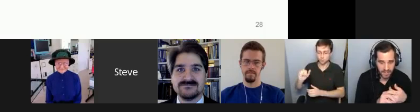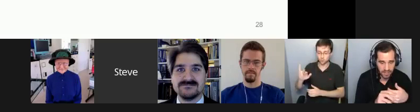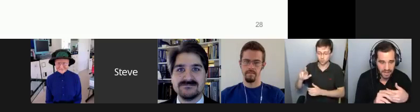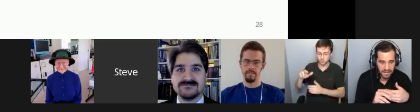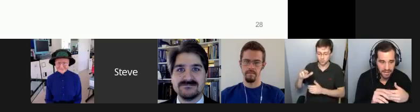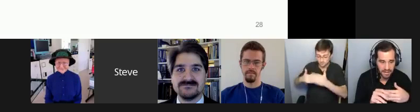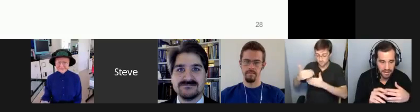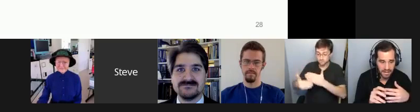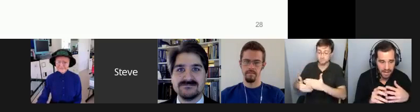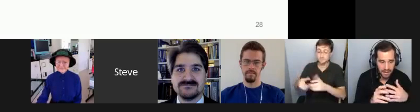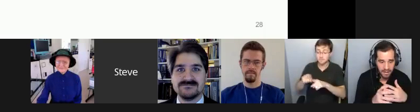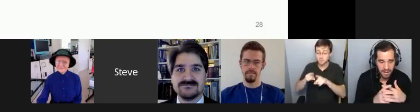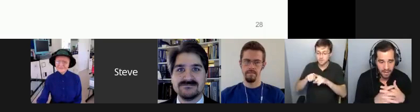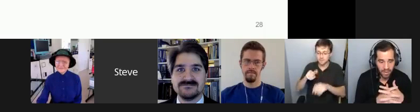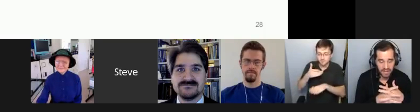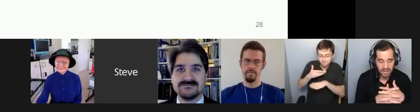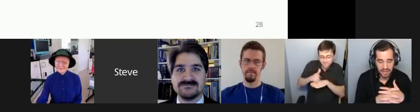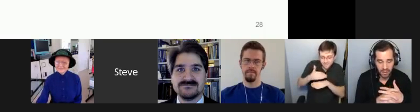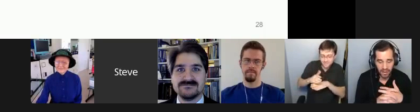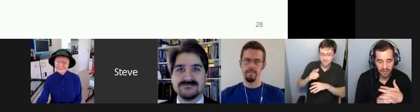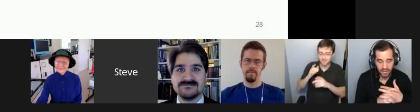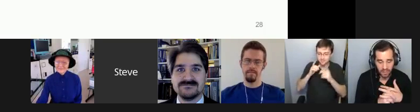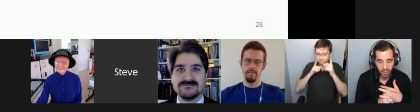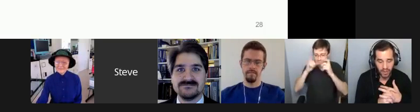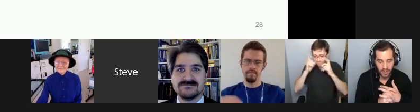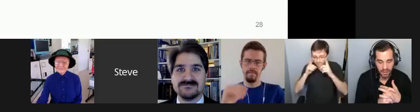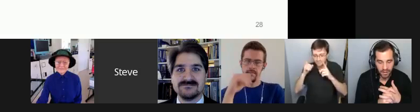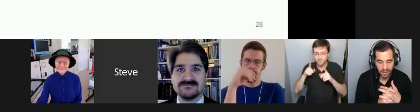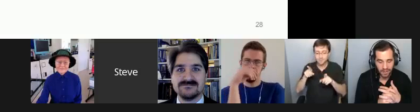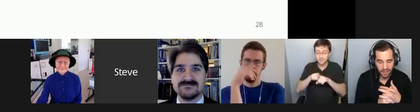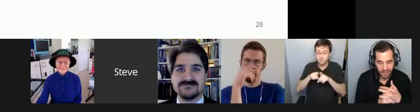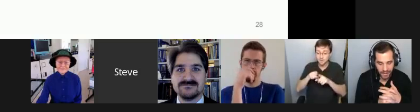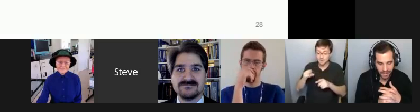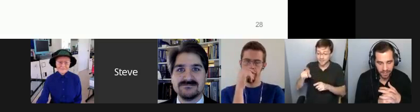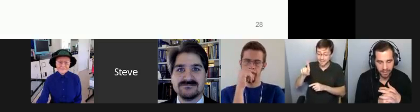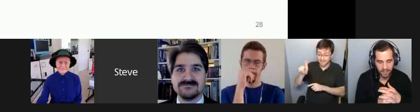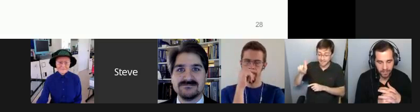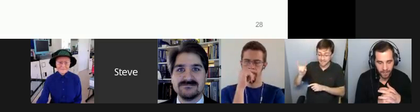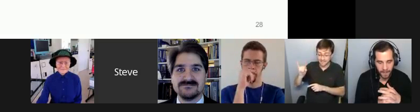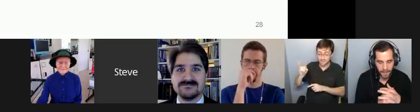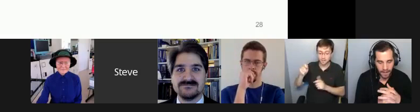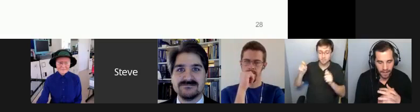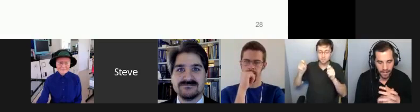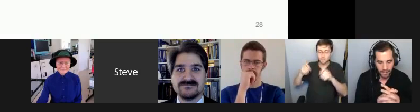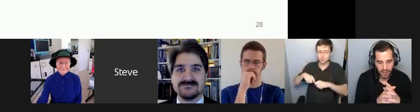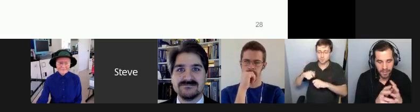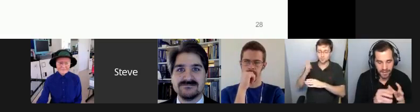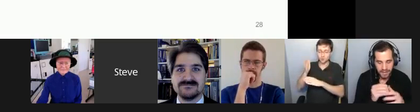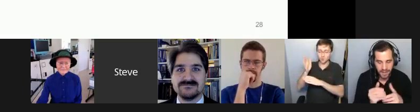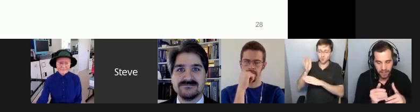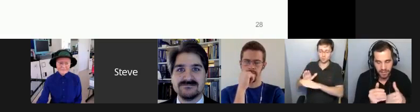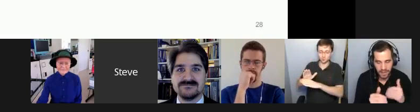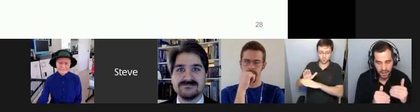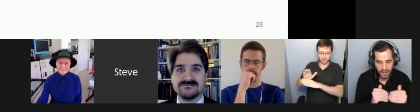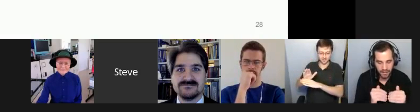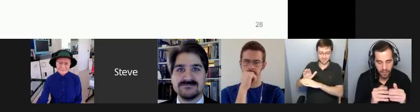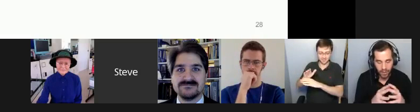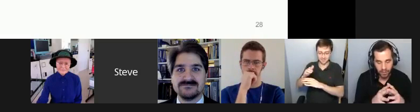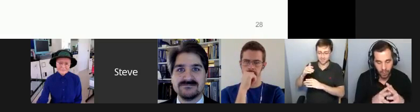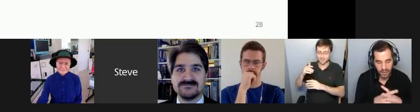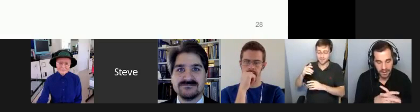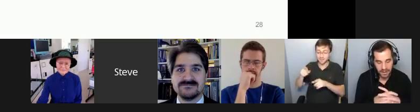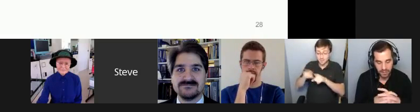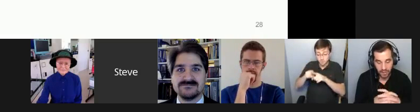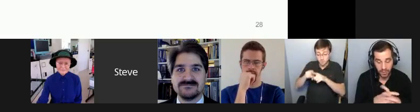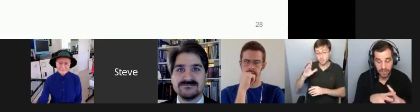no ensino da escrita de sinais precisam ainda evoluir. Então, nós precisamos ainda